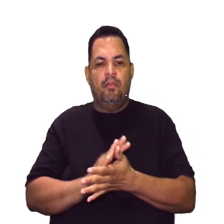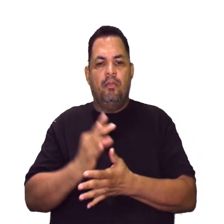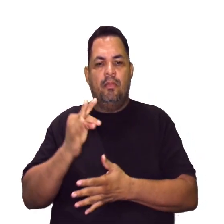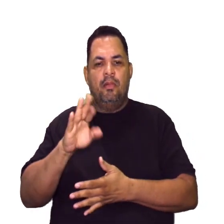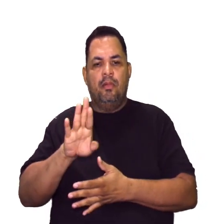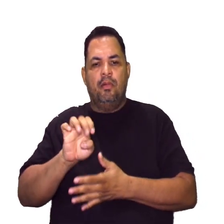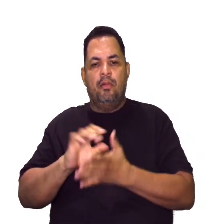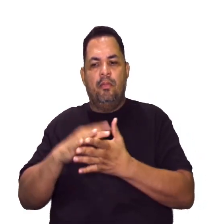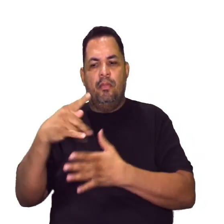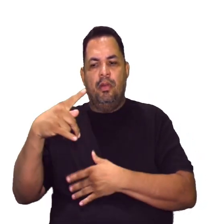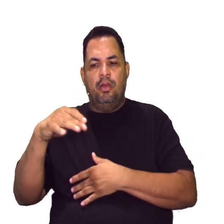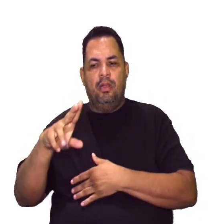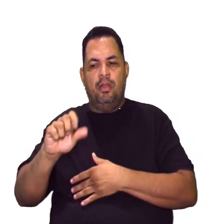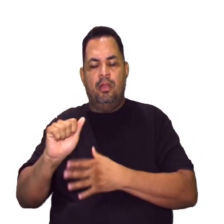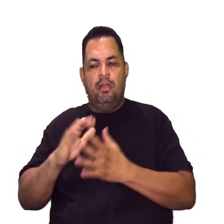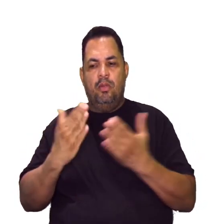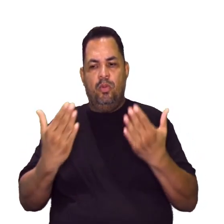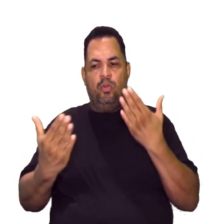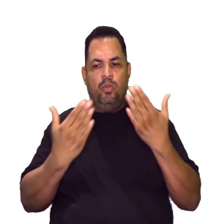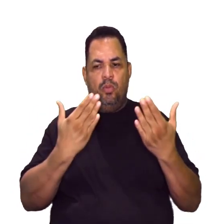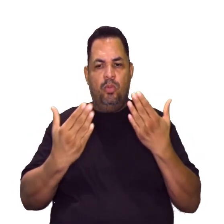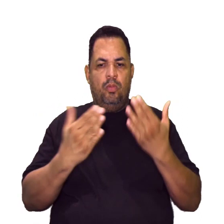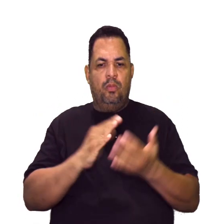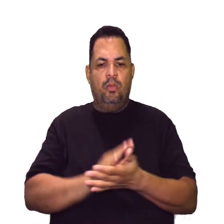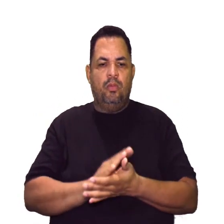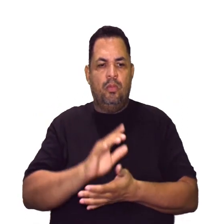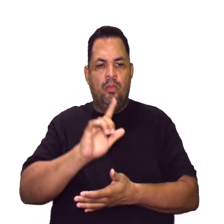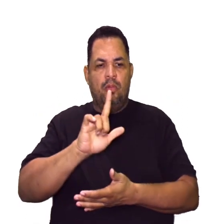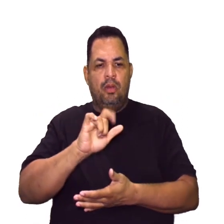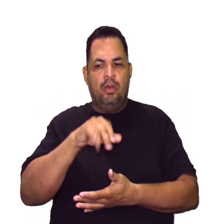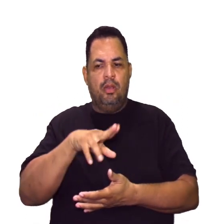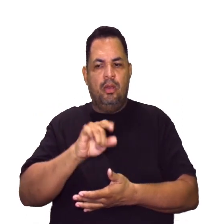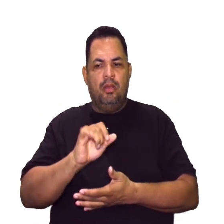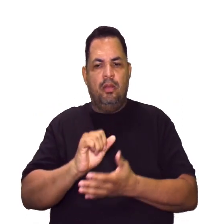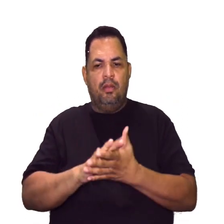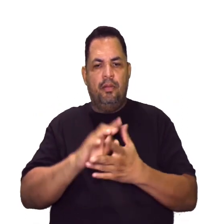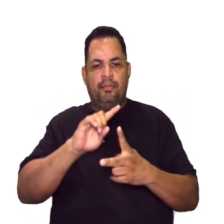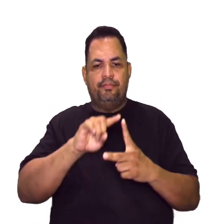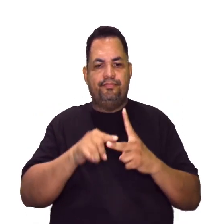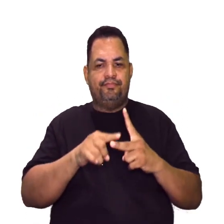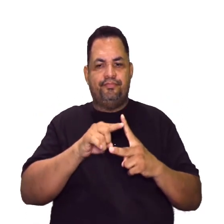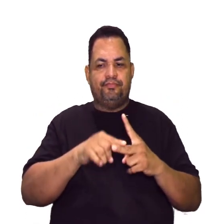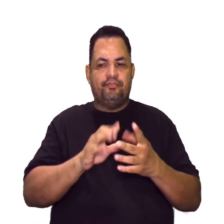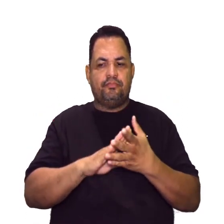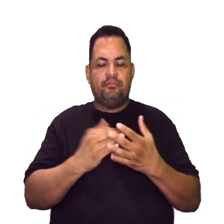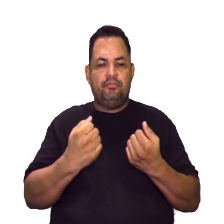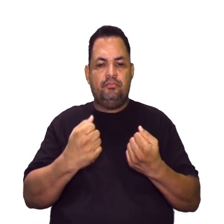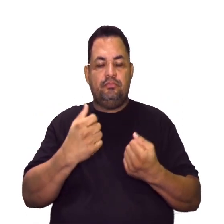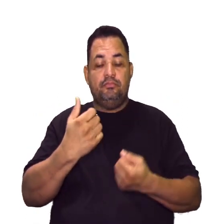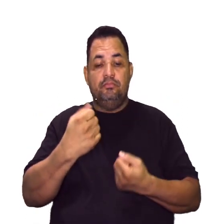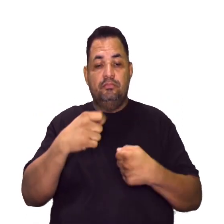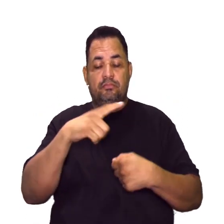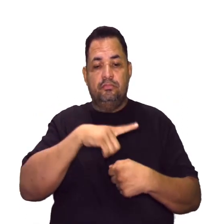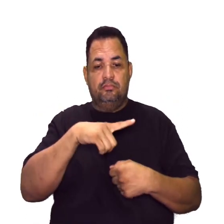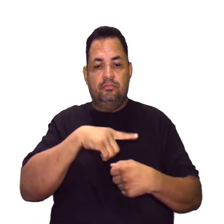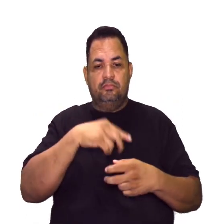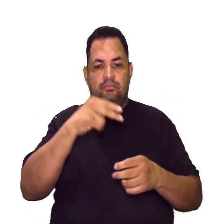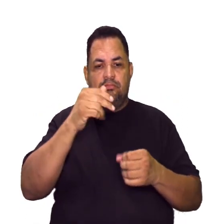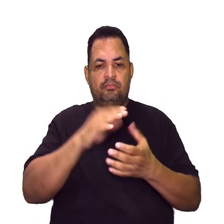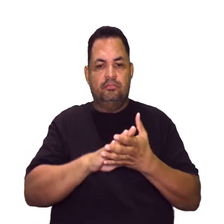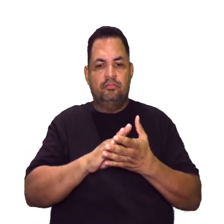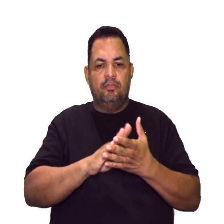ligados a si. Tá certo? Comparando o linear com o angular, é porque vocês vão que o elemento central, vão